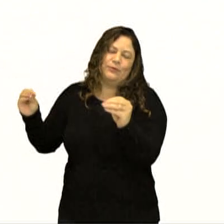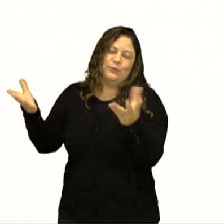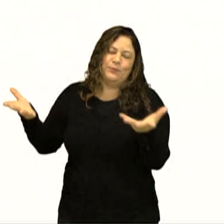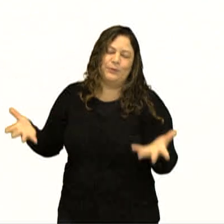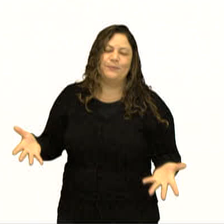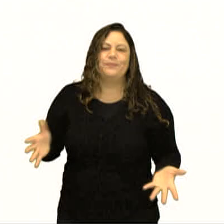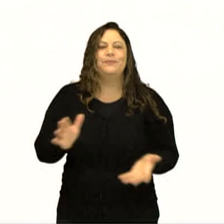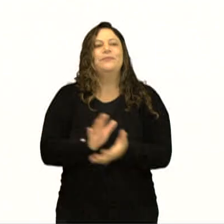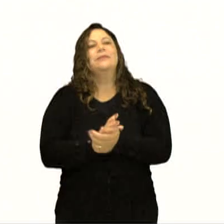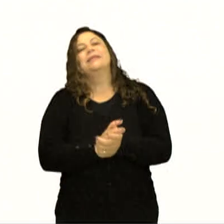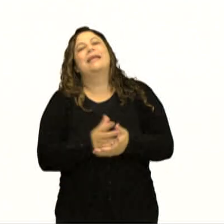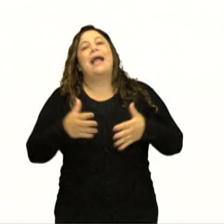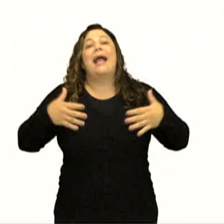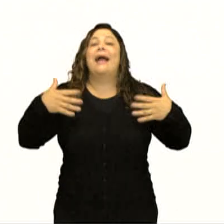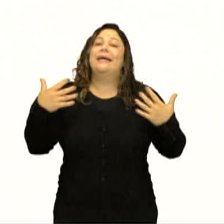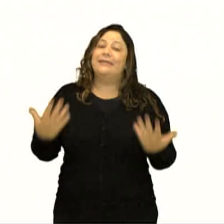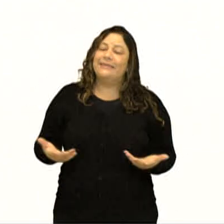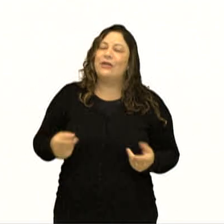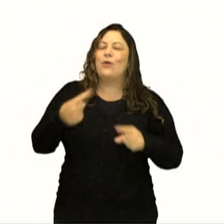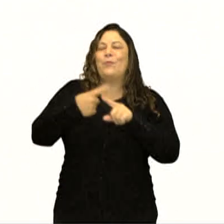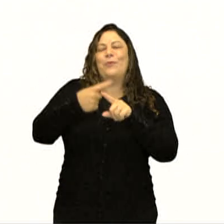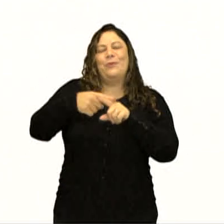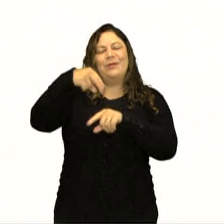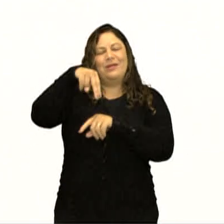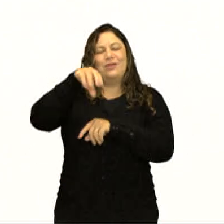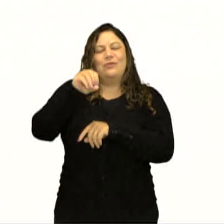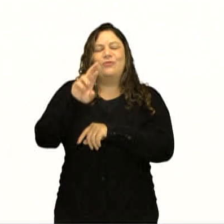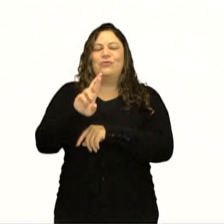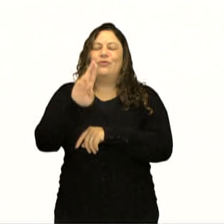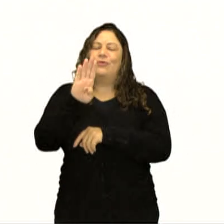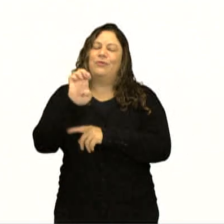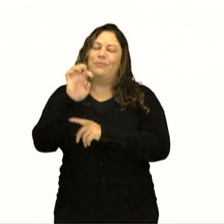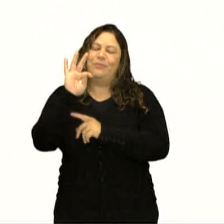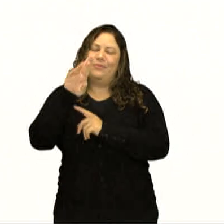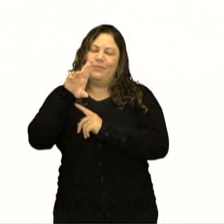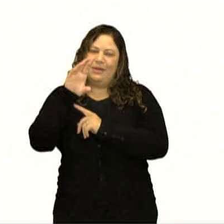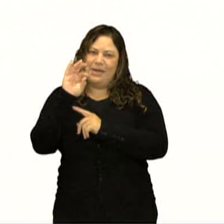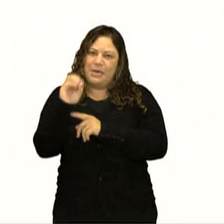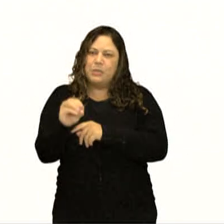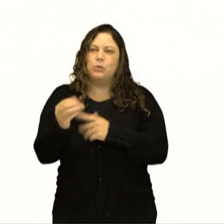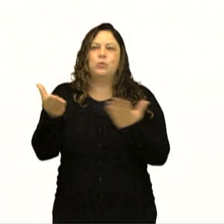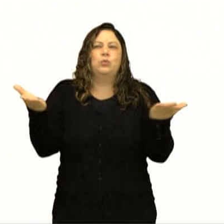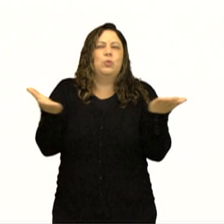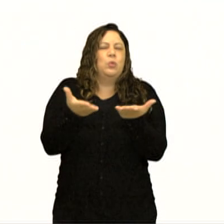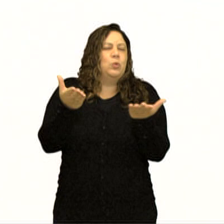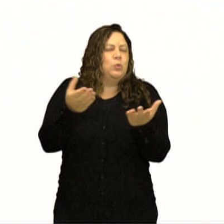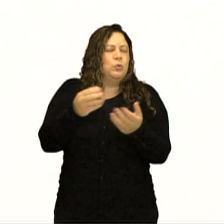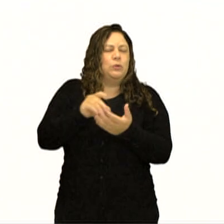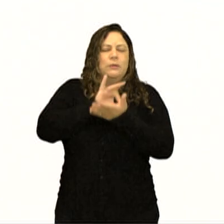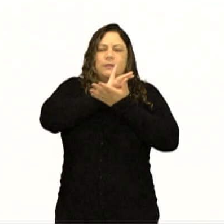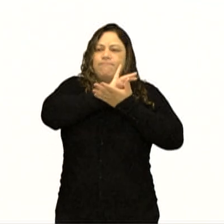Aí está, porque Norberto é hoje o maior inimigo das paradas.